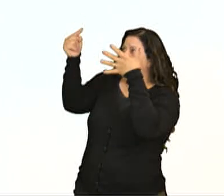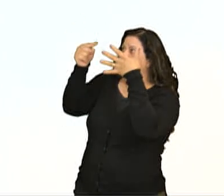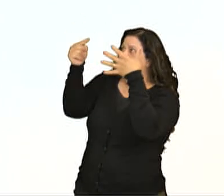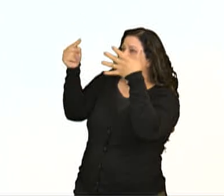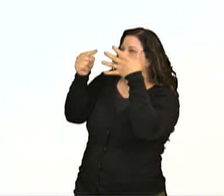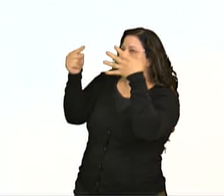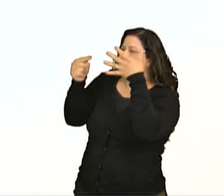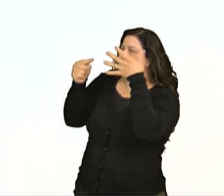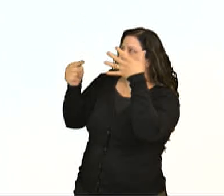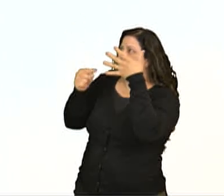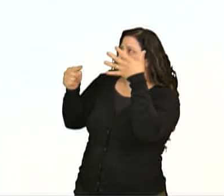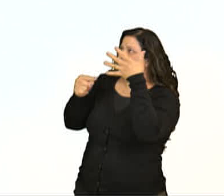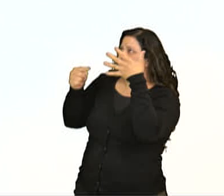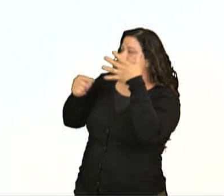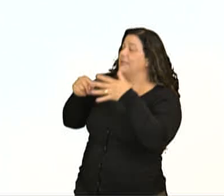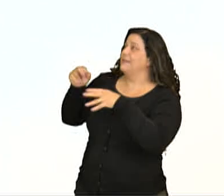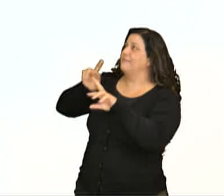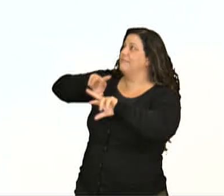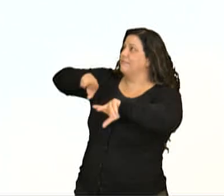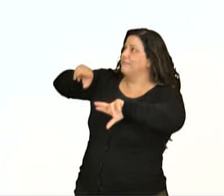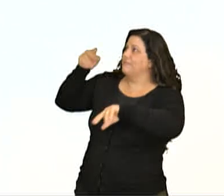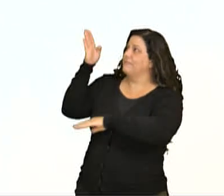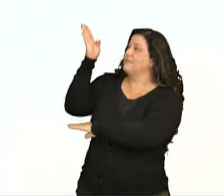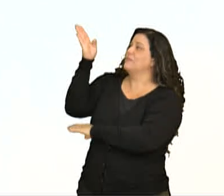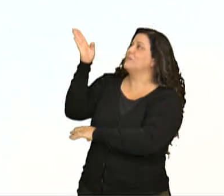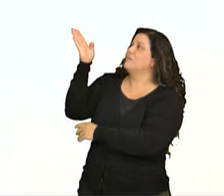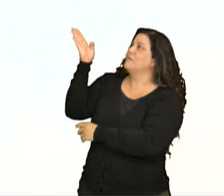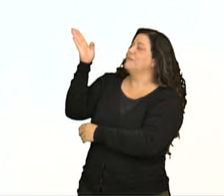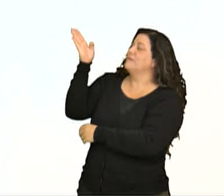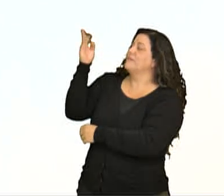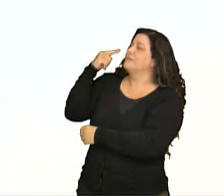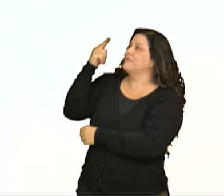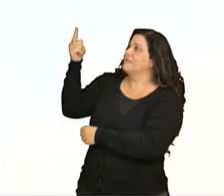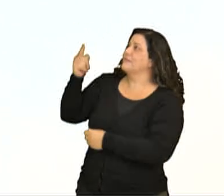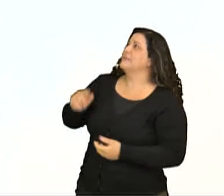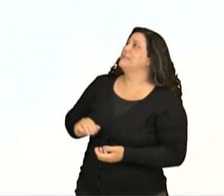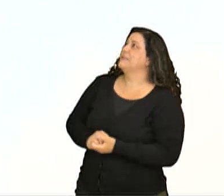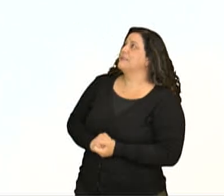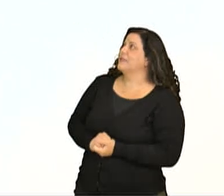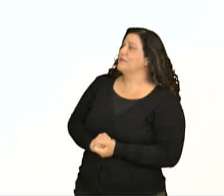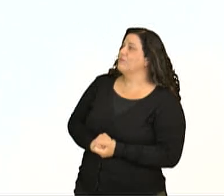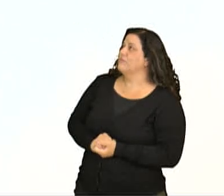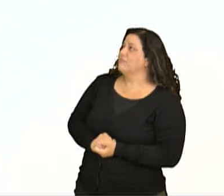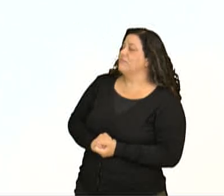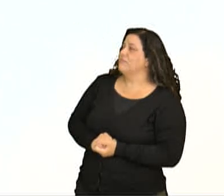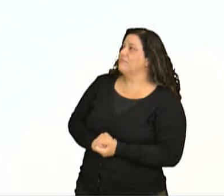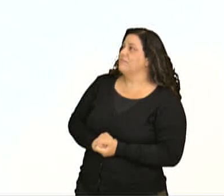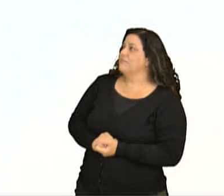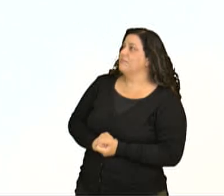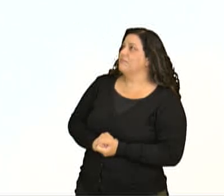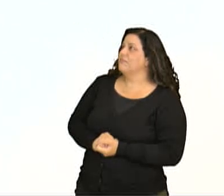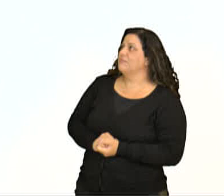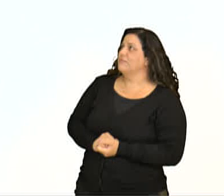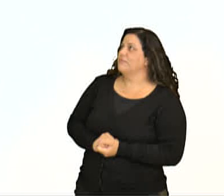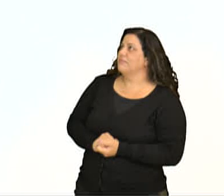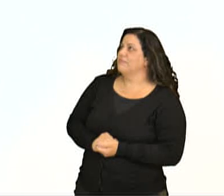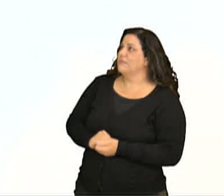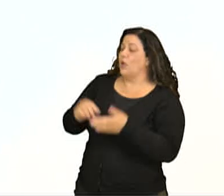Jordânia, Líbano, Israel, Arábia Saudita,